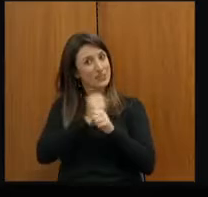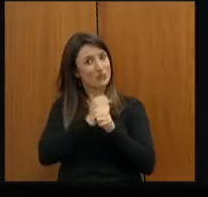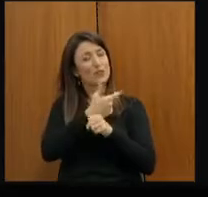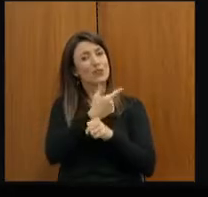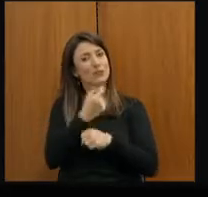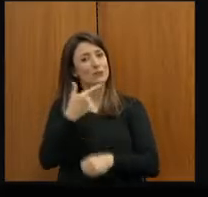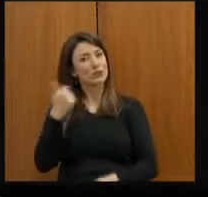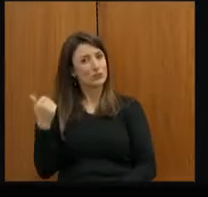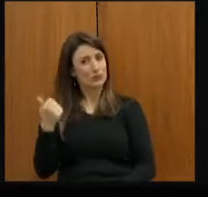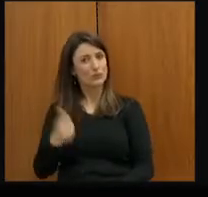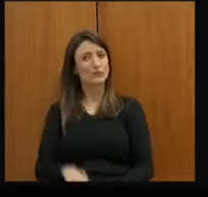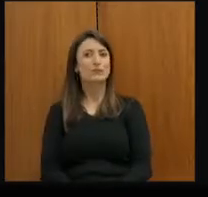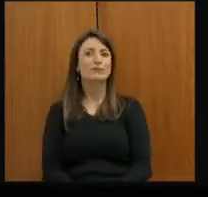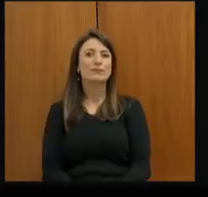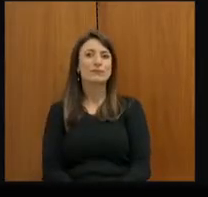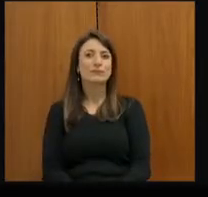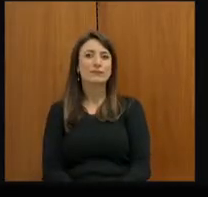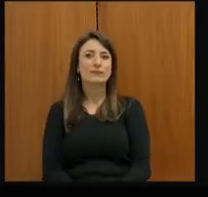G1